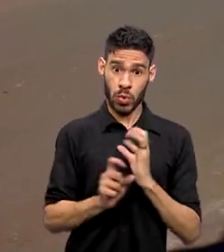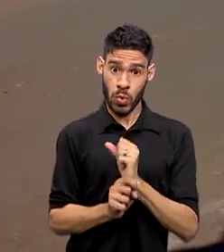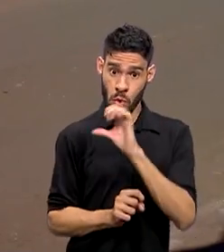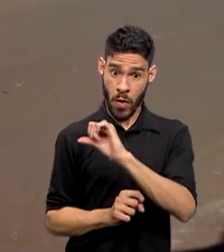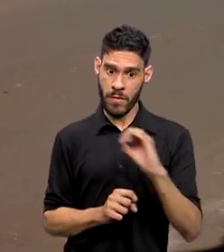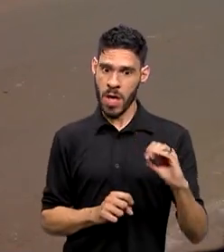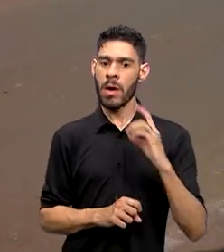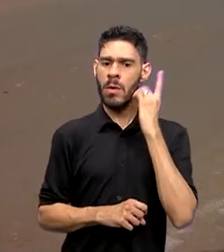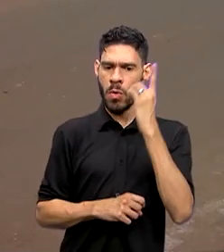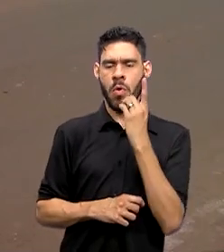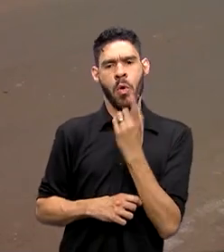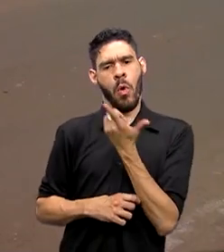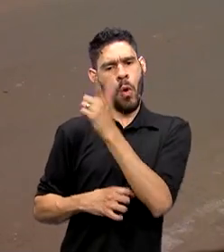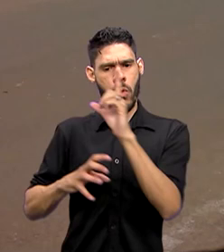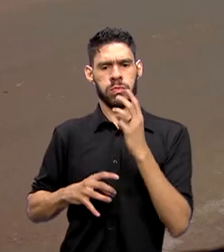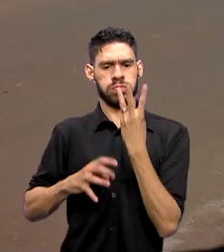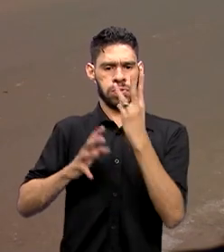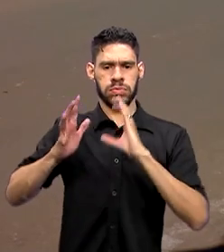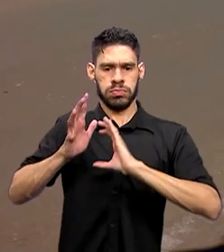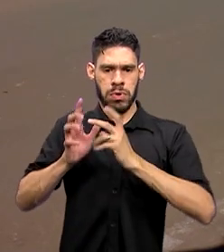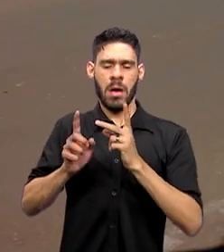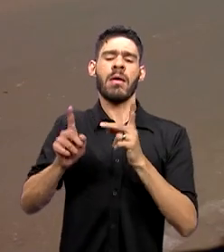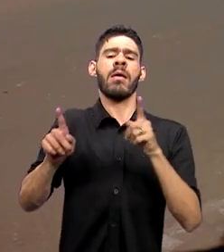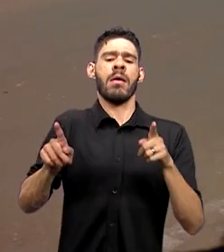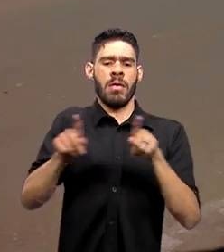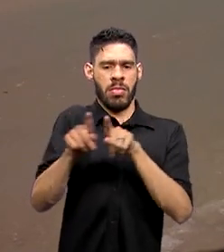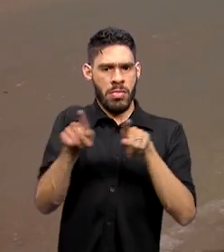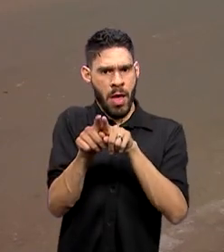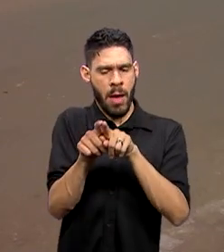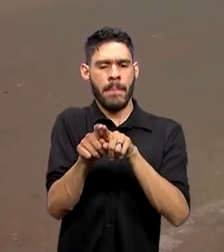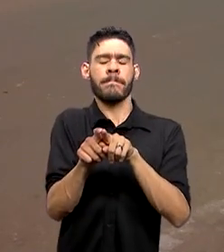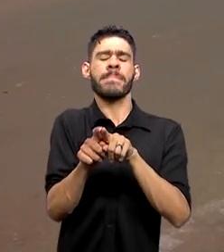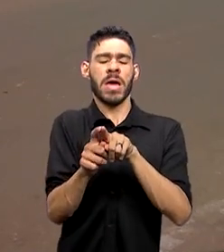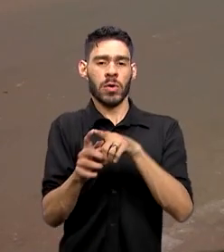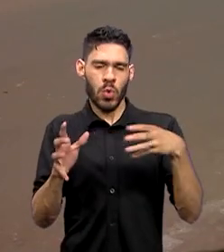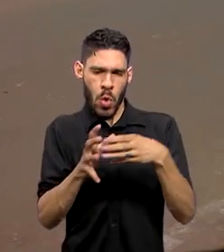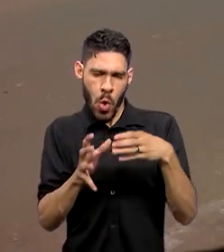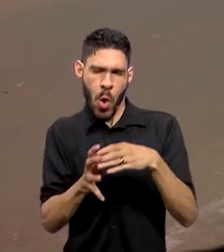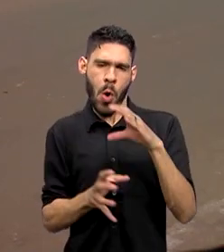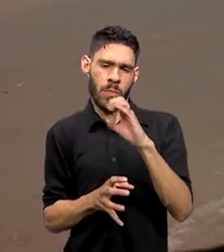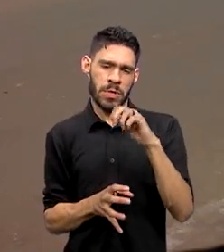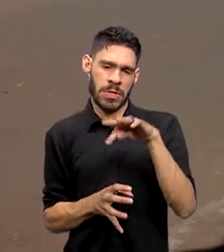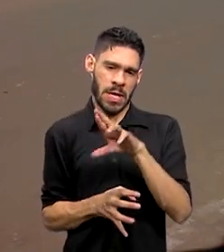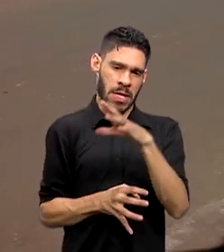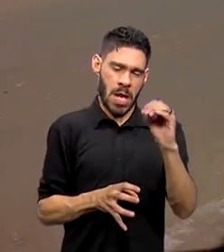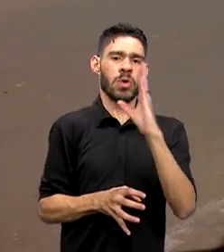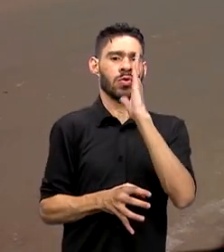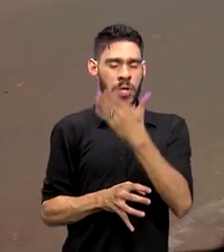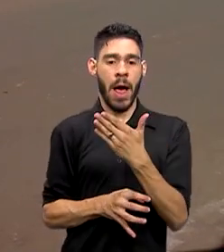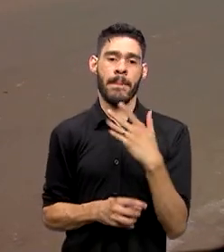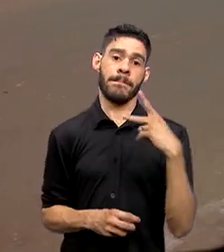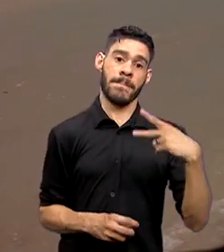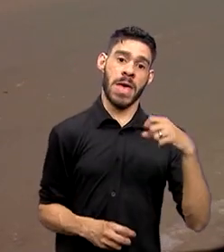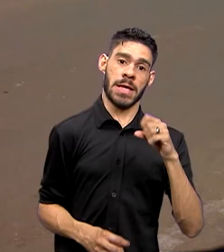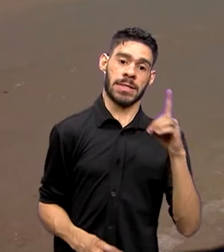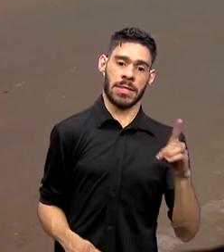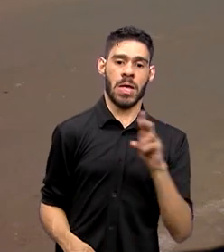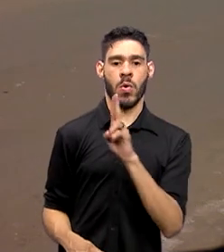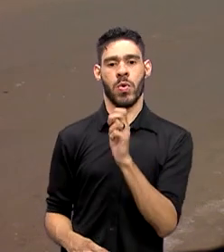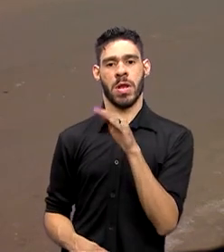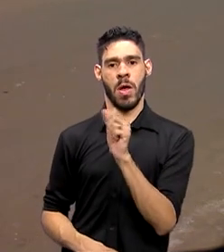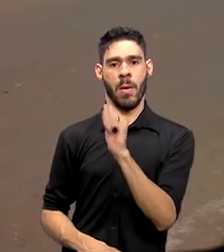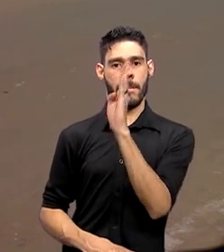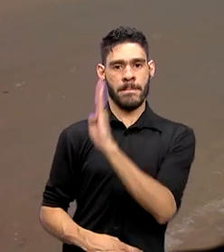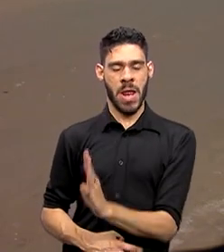deputados. Outros três partidos que também fazem parte do chamado Centrão já estão no governo: PSD, União Brasil